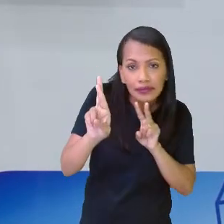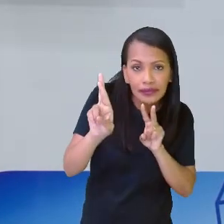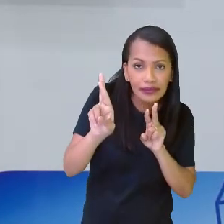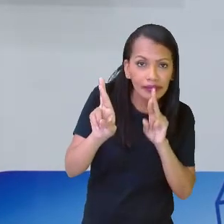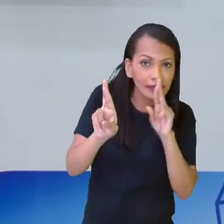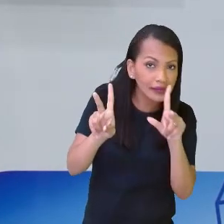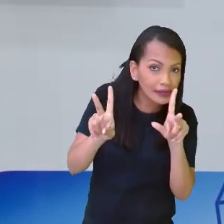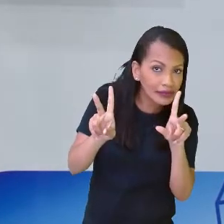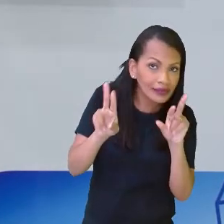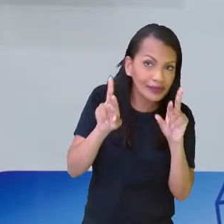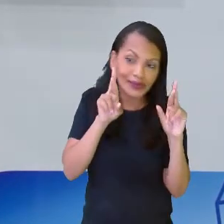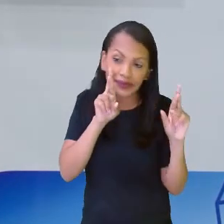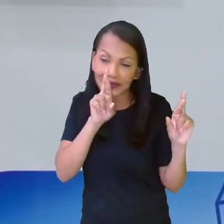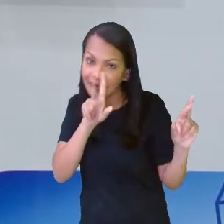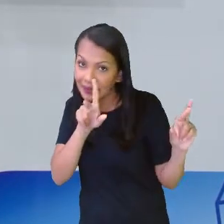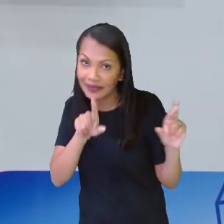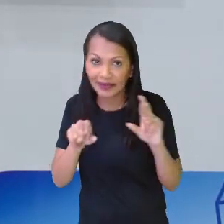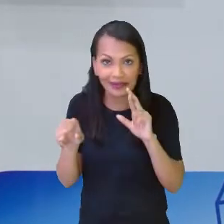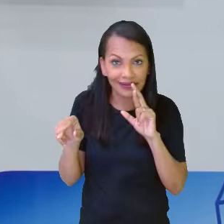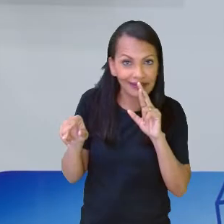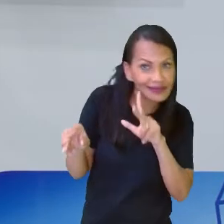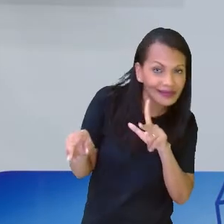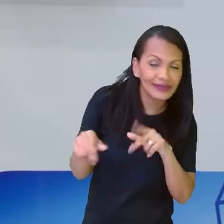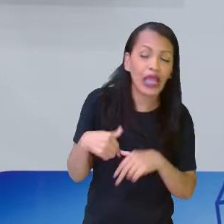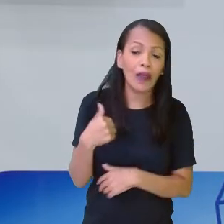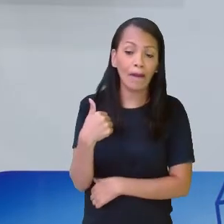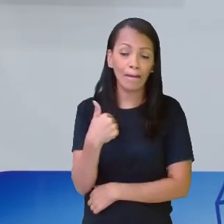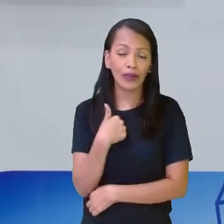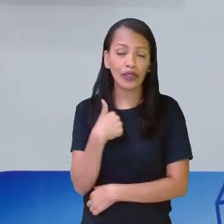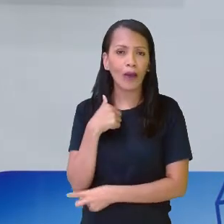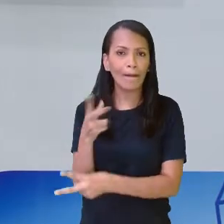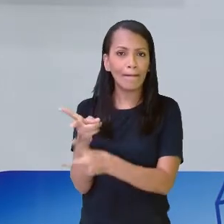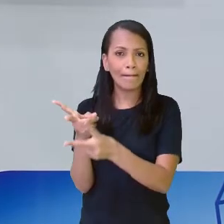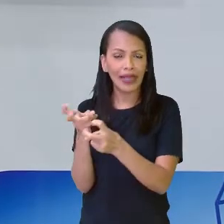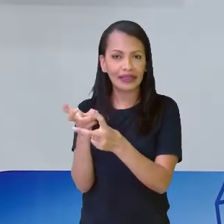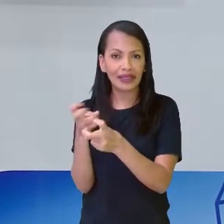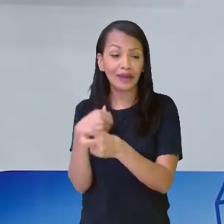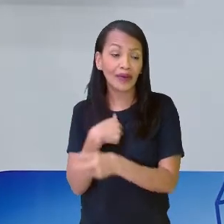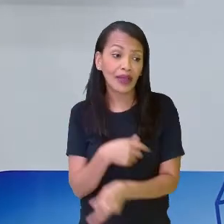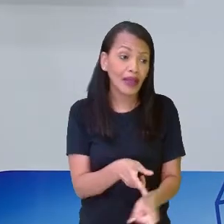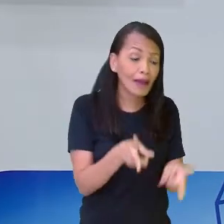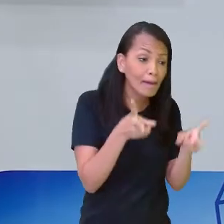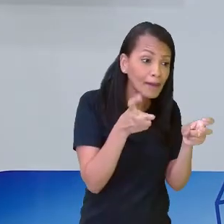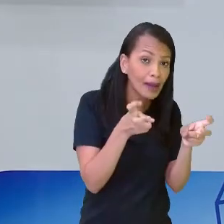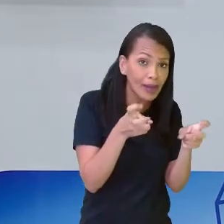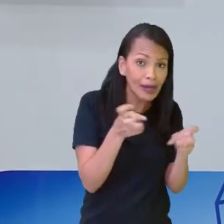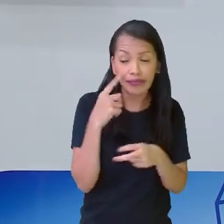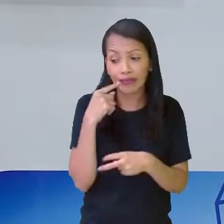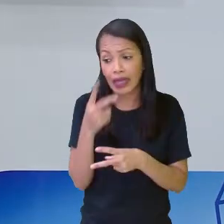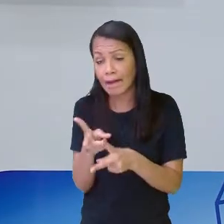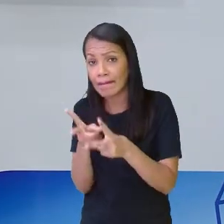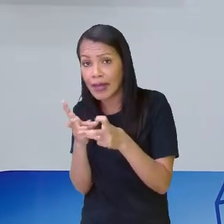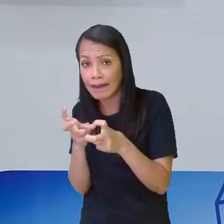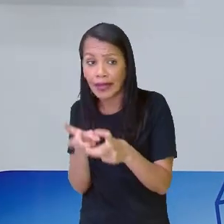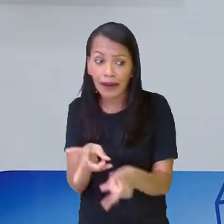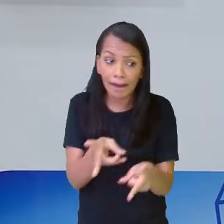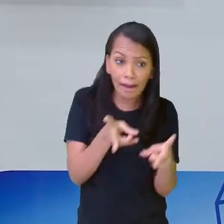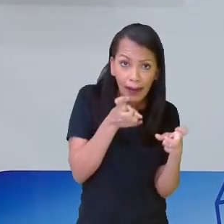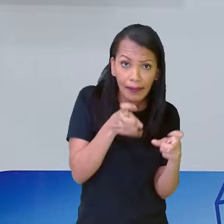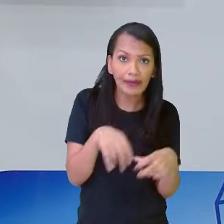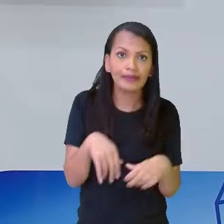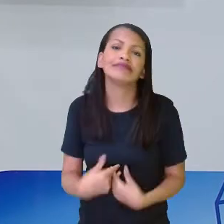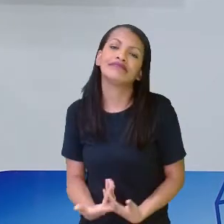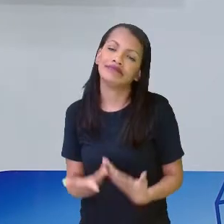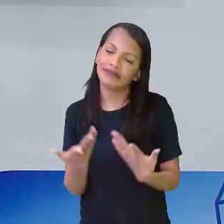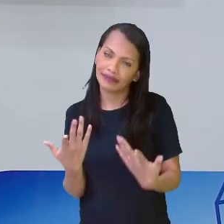eu enxergo essa realidade de uma forma. Você vai enxergar também a realidade de uma outra forma. E aí,